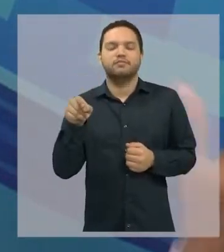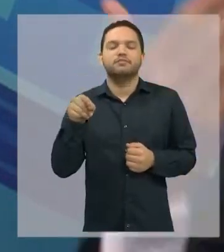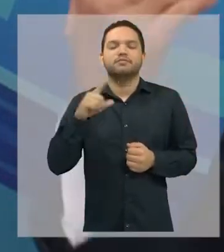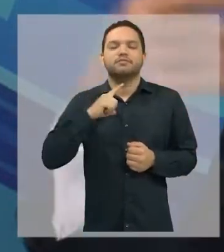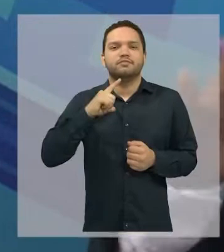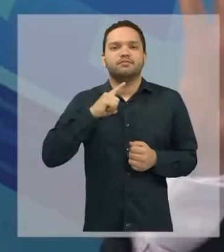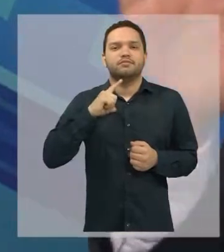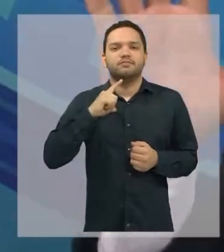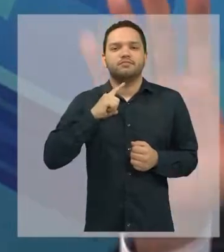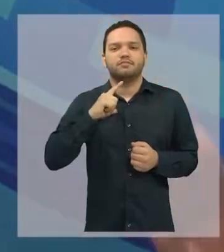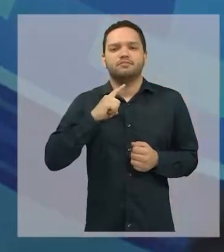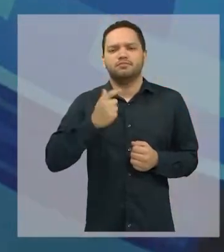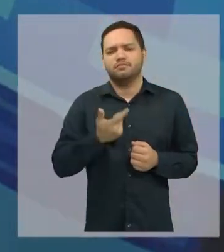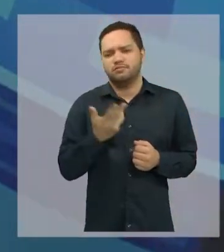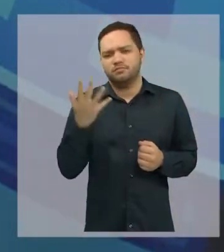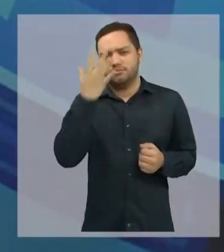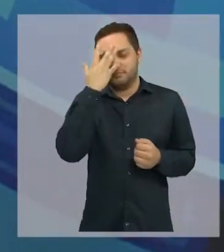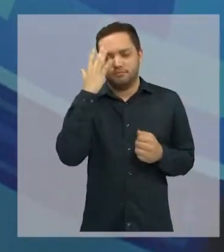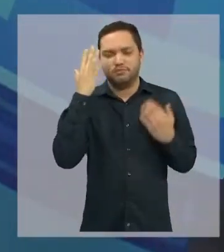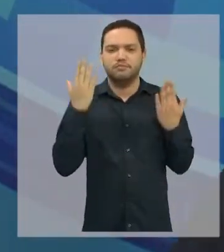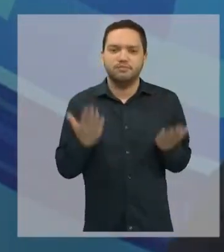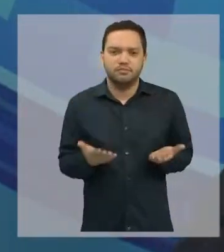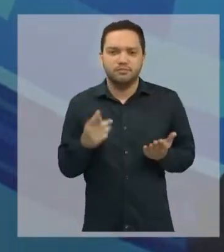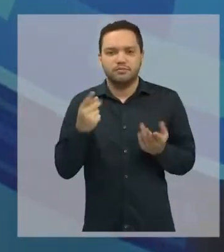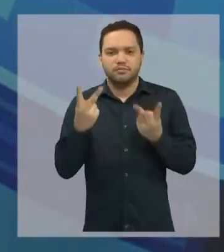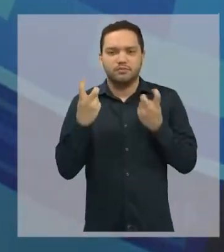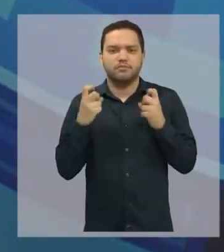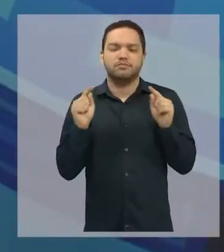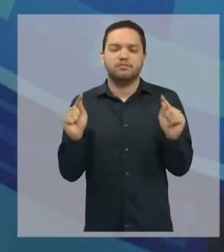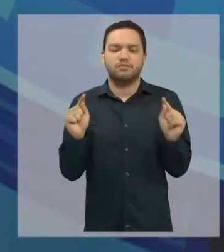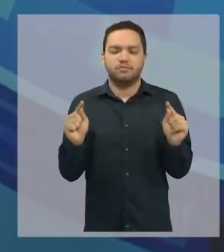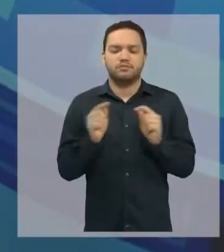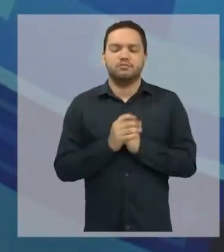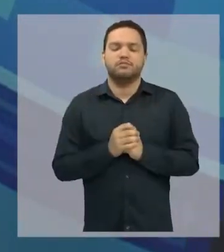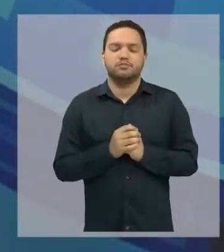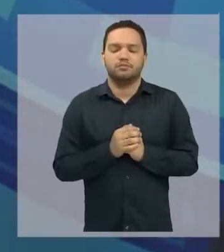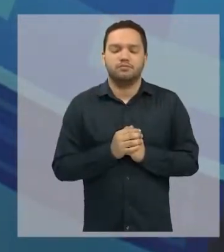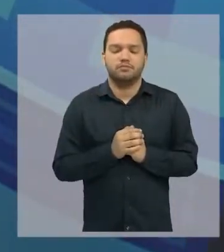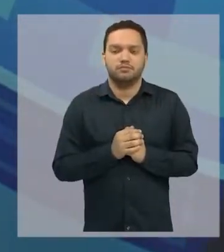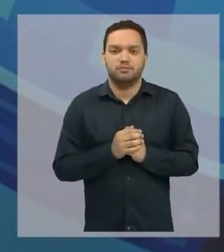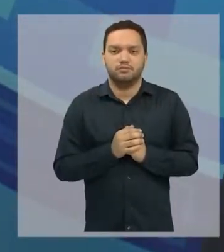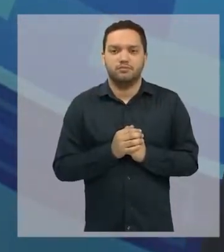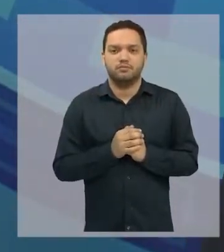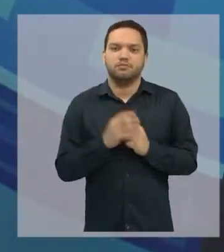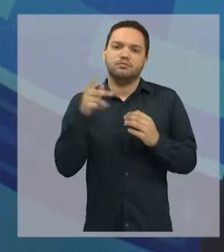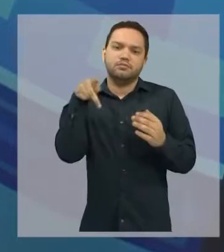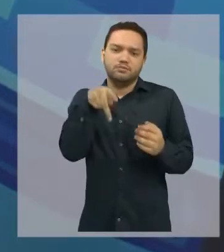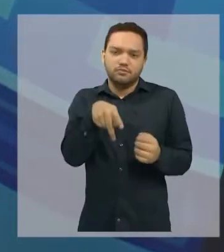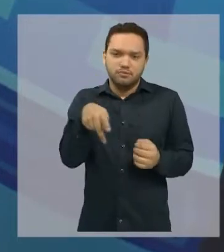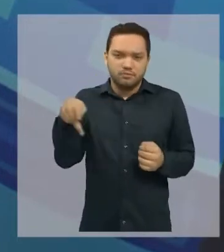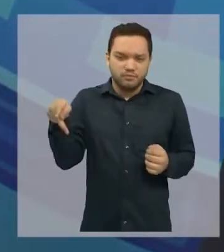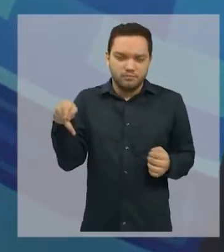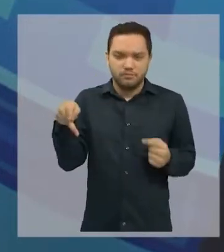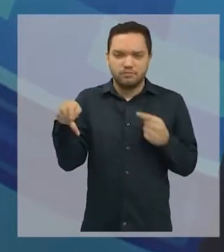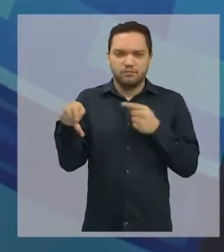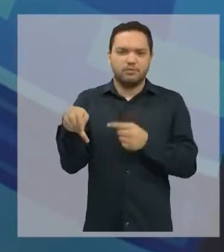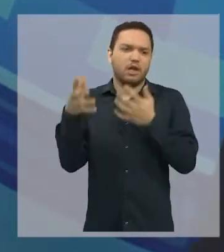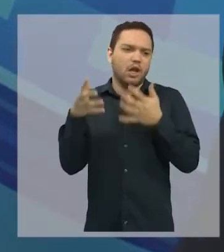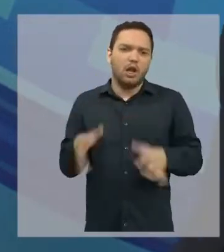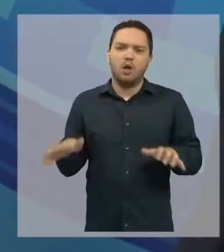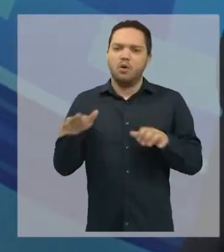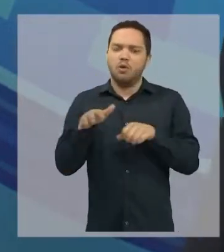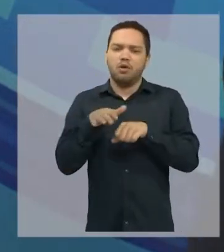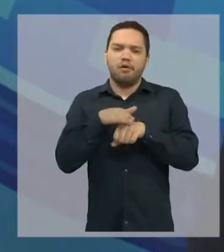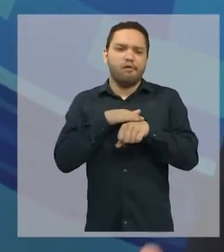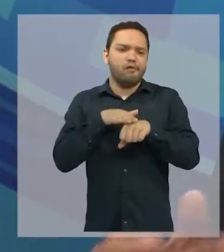Mas tem muita gente... Outros, tem. Então, você vê o seguinte. O presidente não